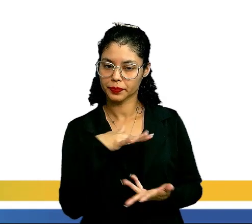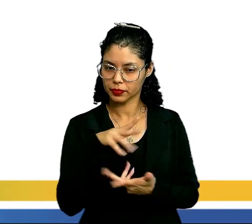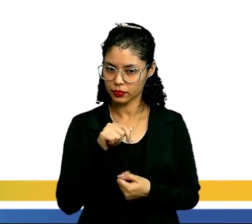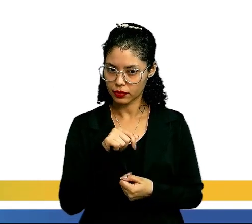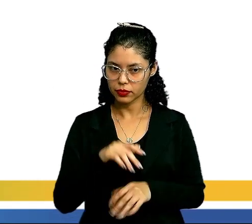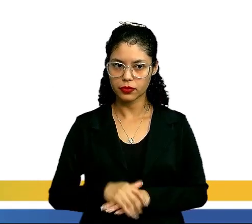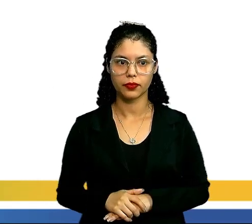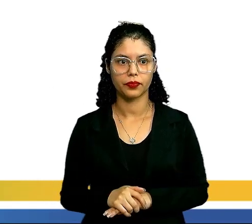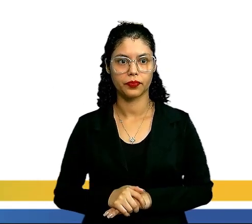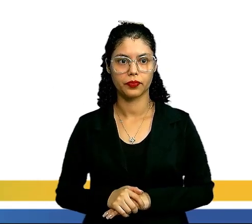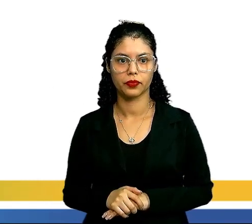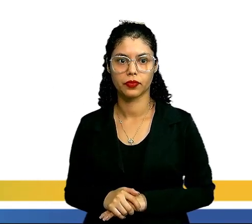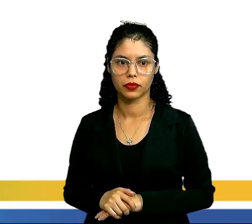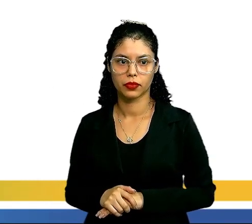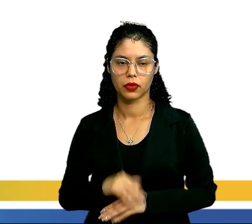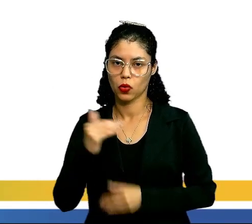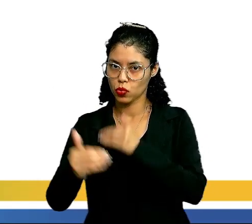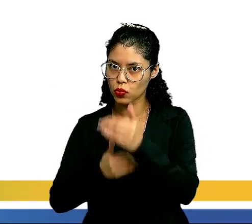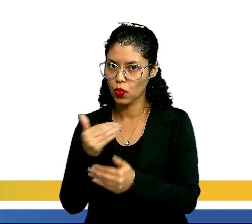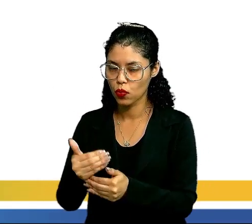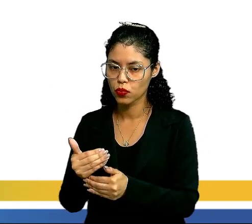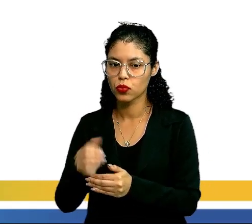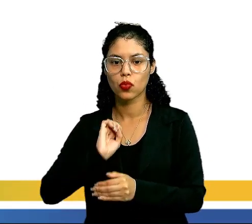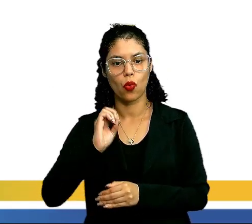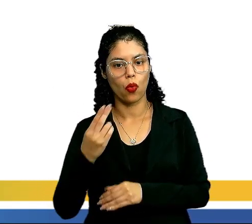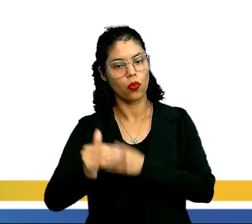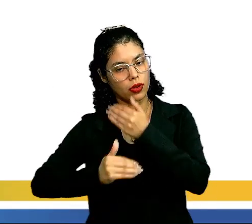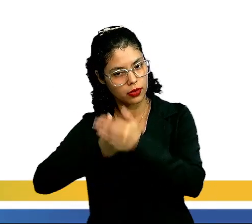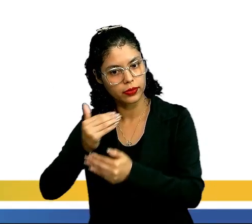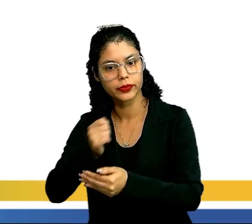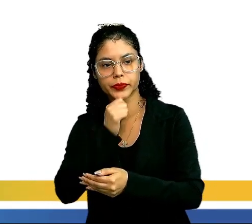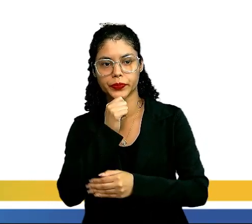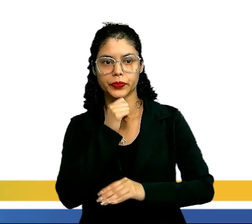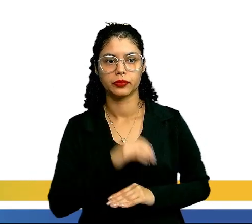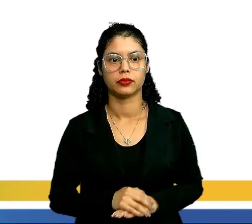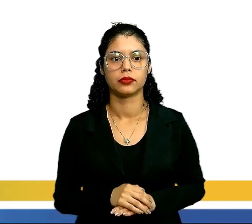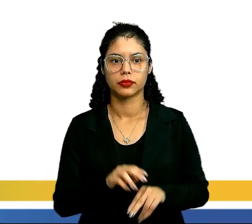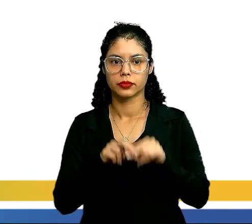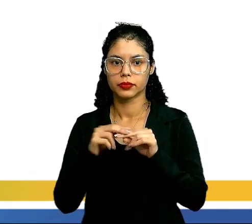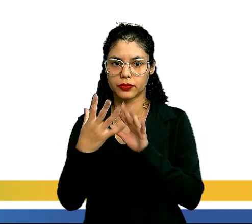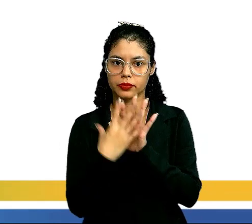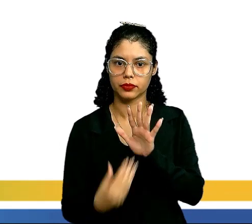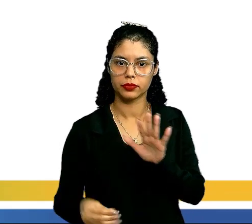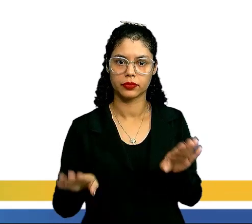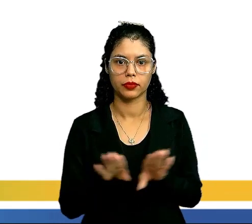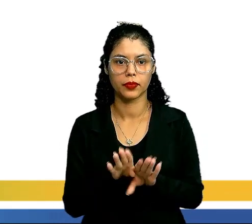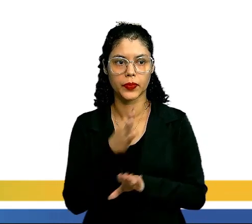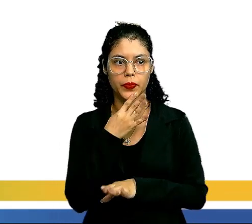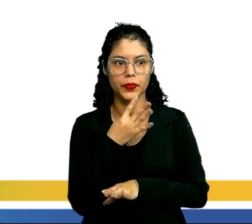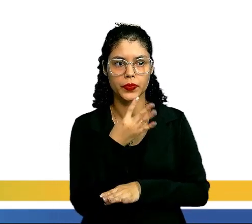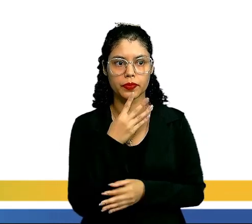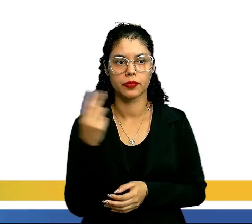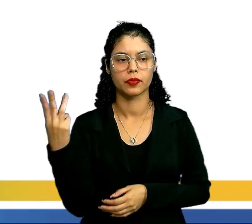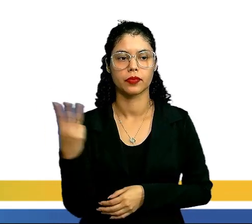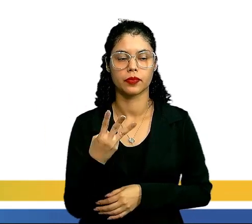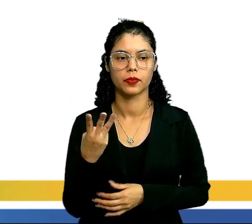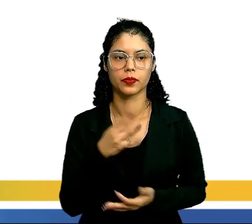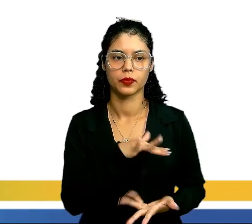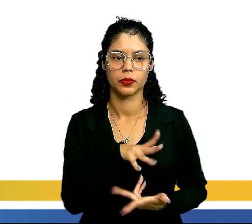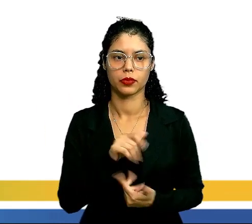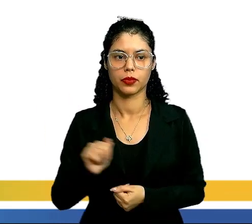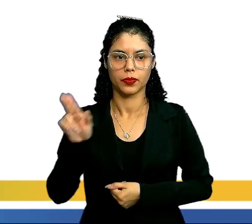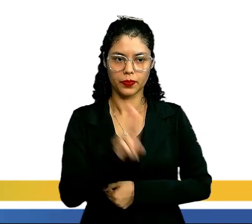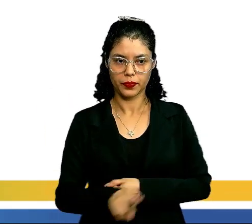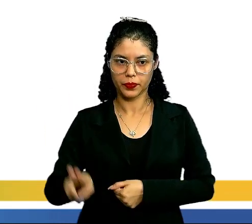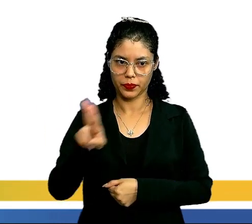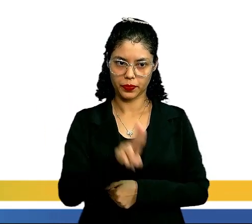Terceiro Mundo, ou subdesenvolvidos ou em desenvolvimento. Por isso, a projeção de Peters também é conhecida como